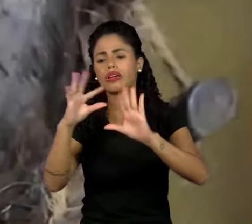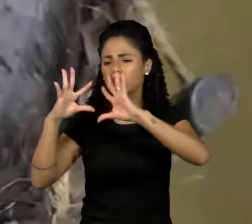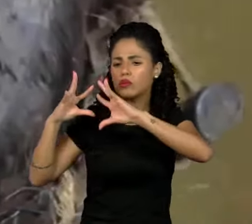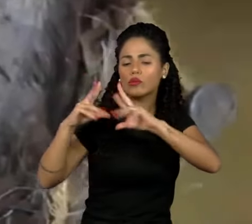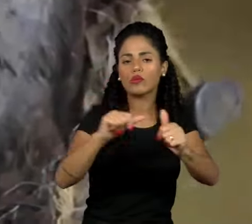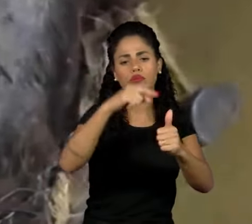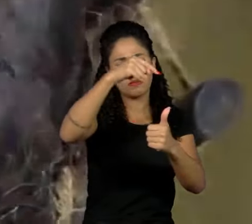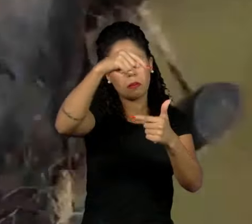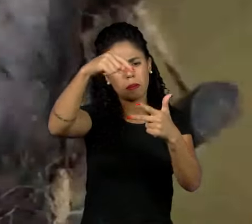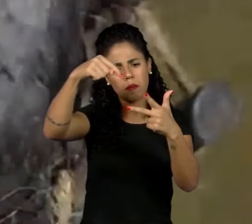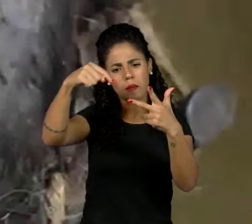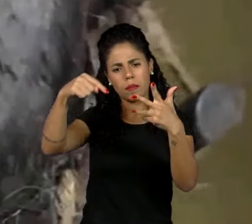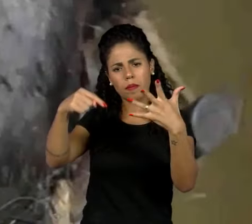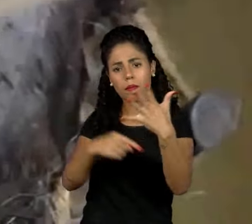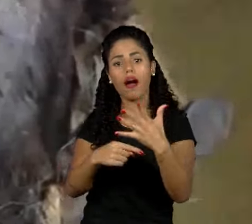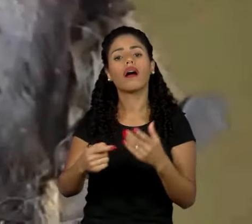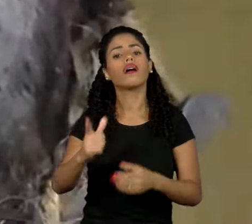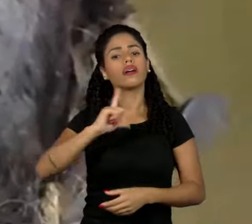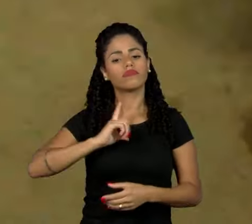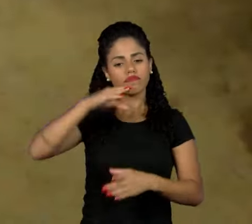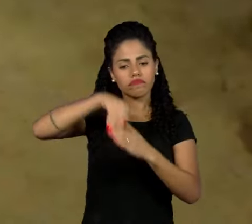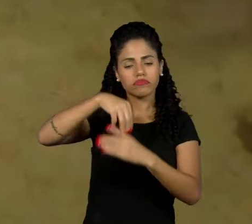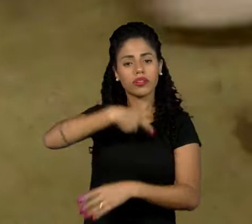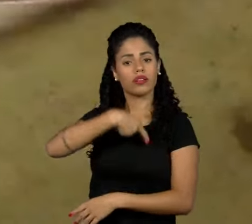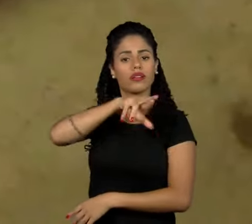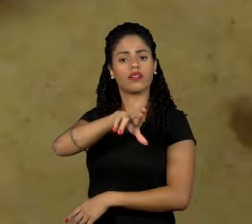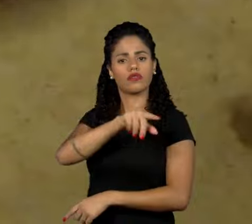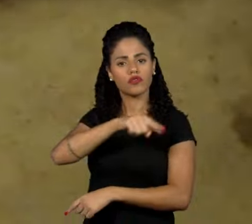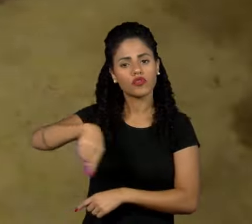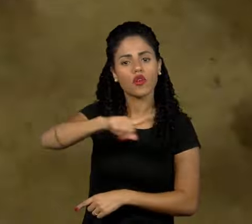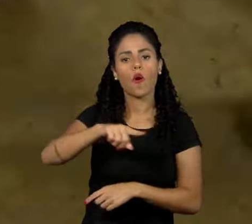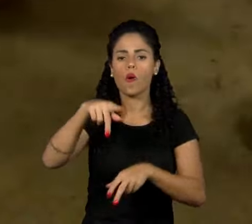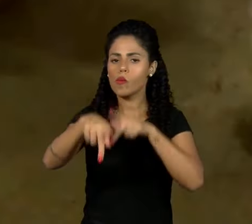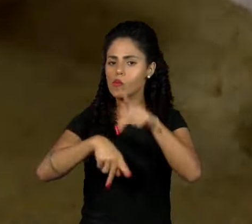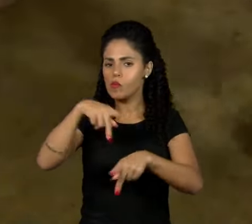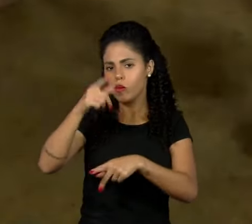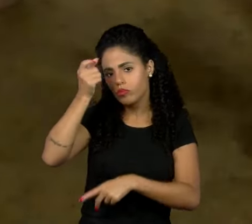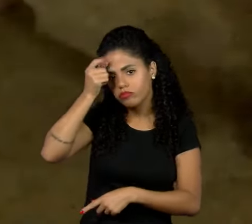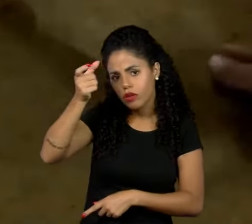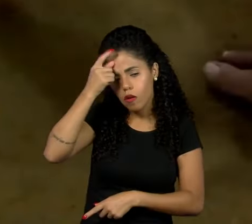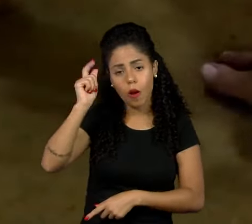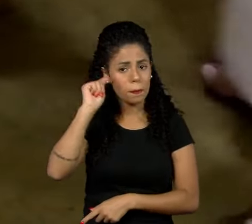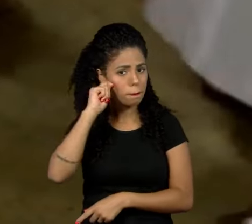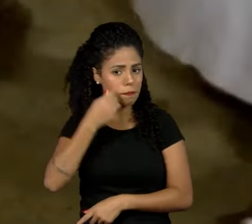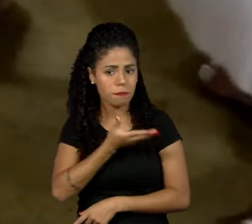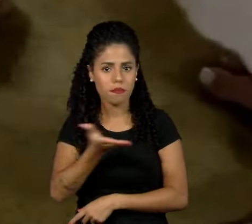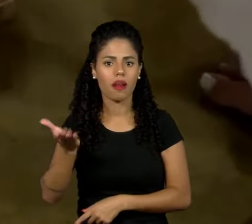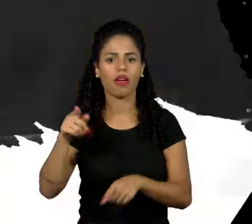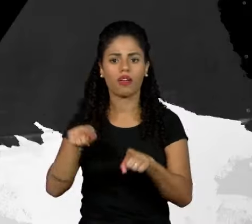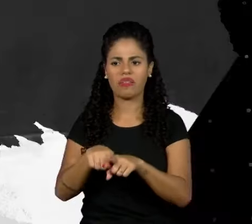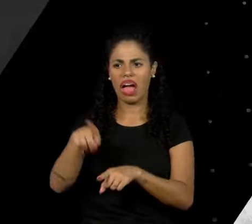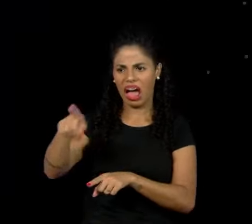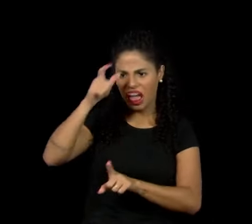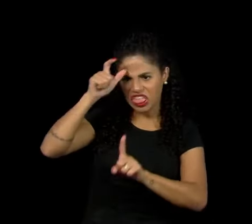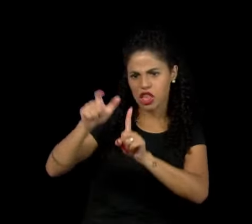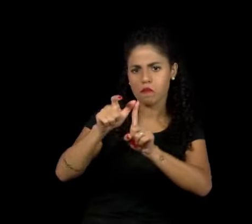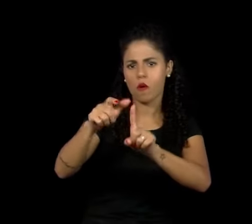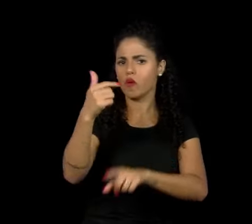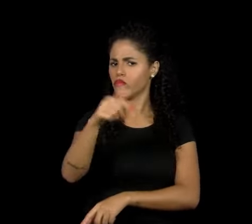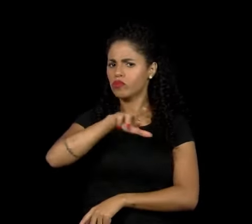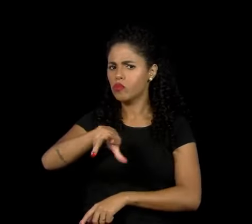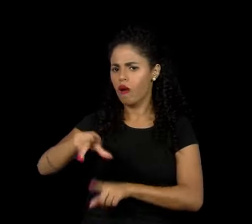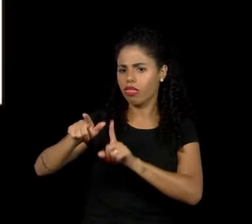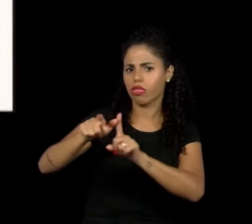tudo, exatamente tudo, que está relacionado ao povo negro, à cultura negra, como algo demoníaco. Segundo